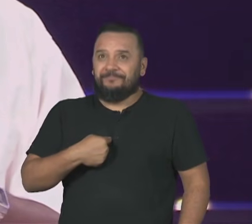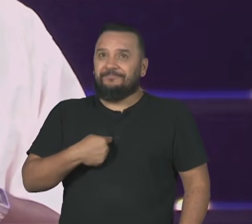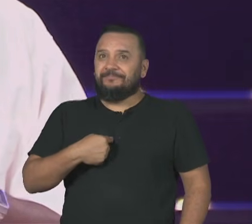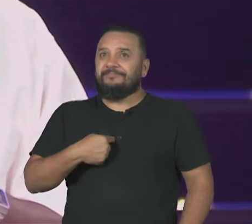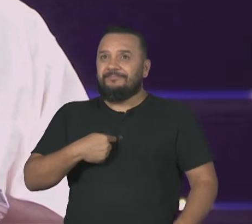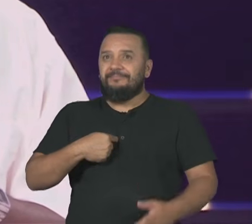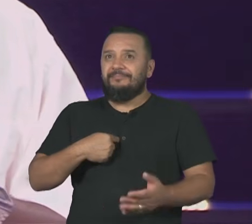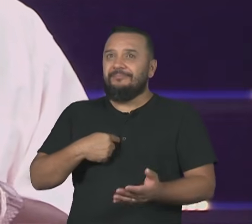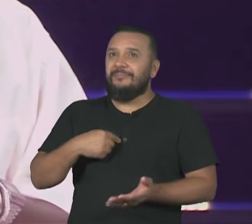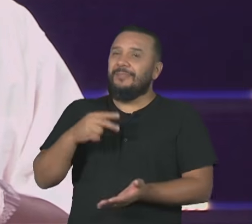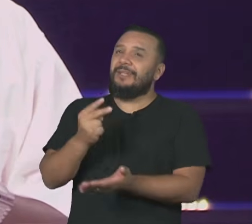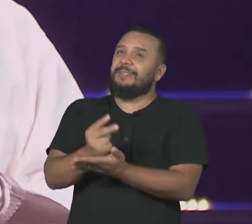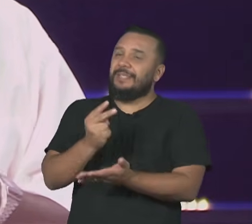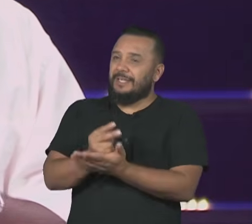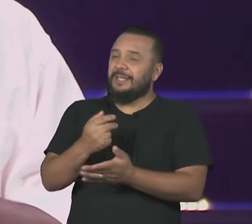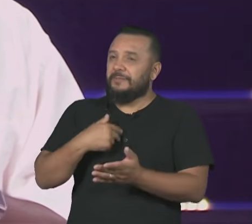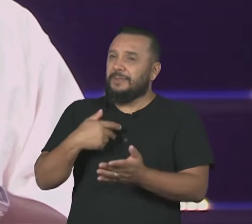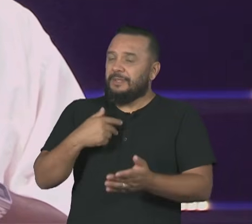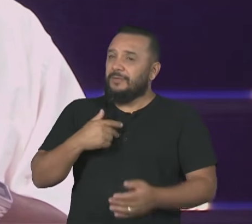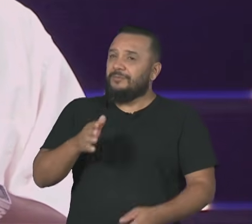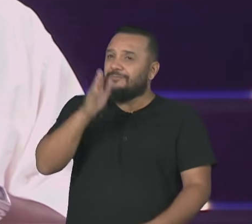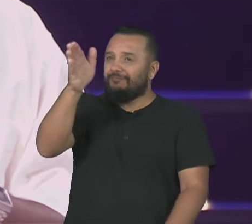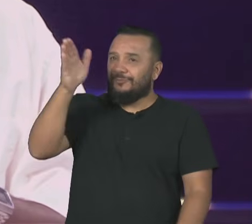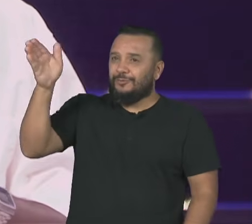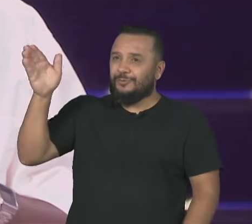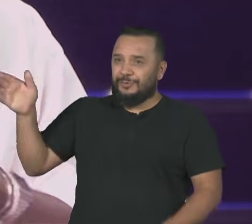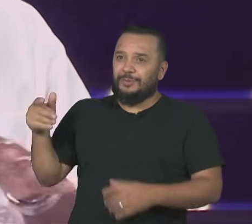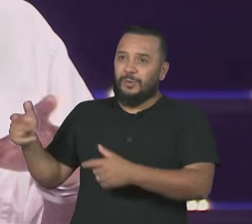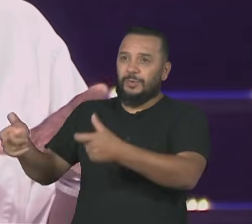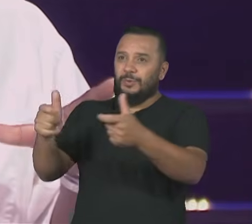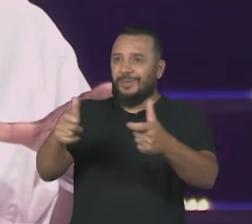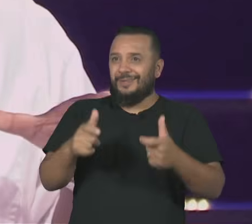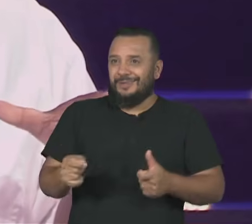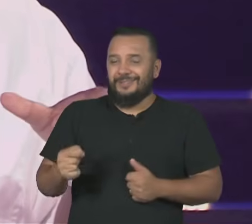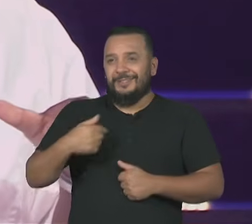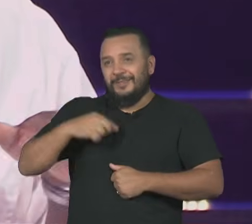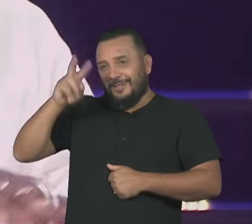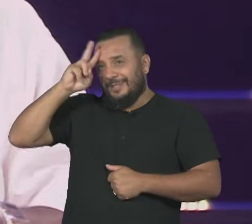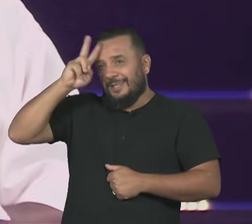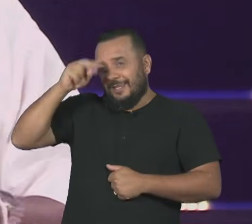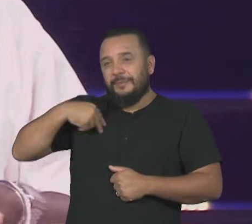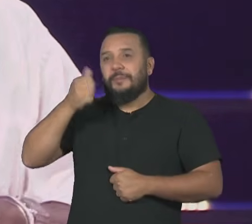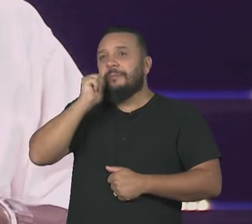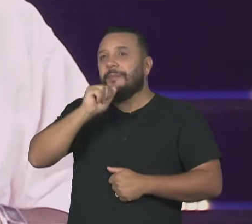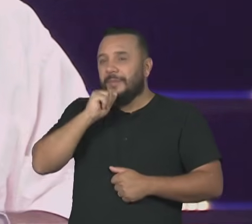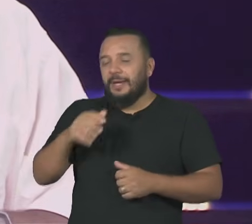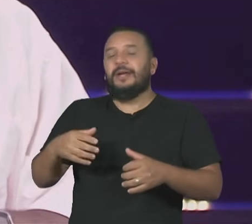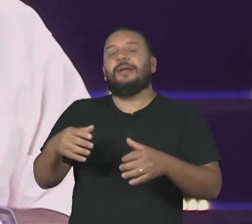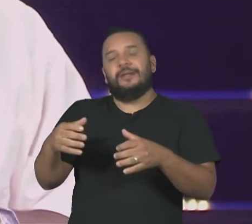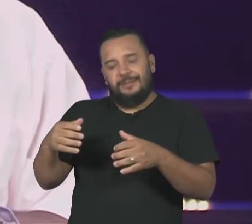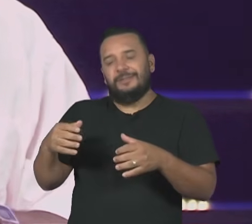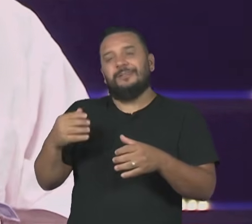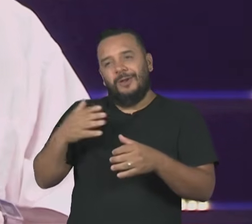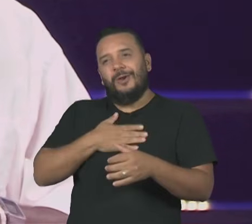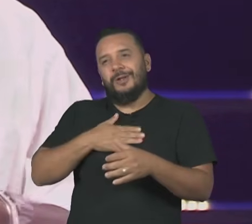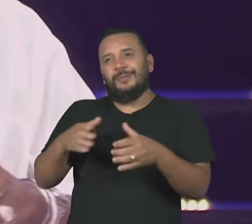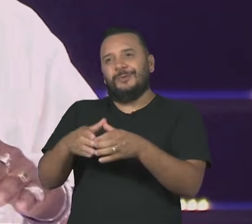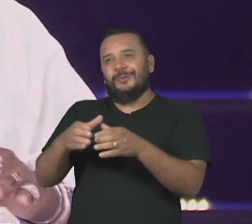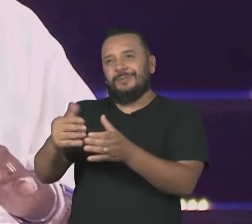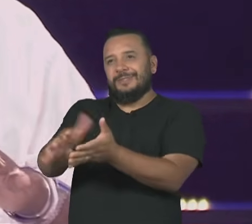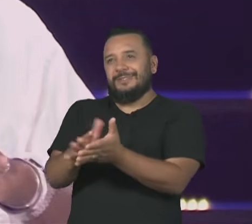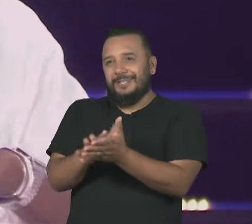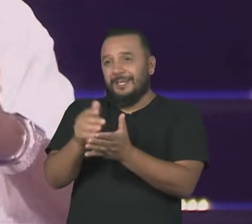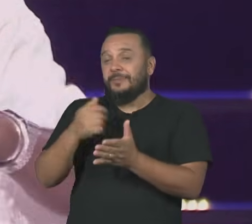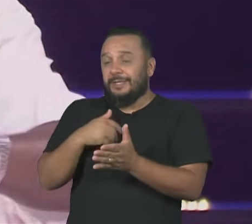fui aos lugares, eu lembro que minha mãe ia nas rodas de samba, ia nos pagodes e tal, eu era aquela criança que